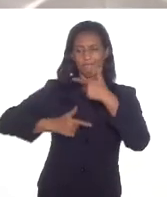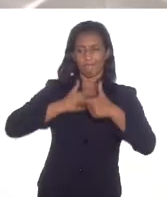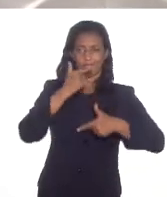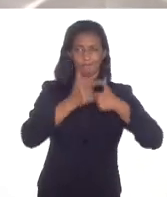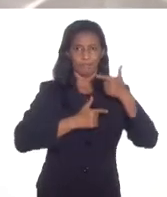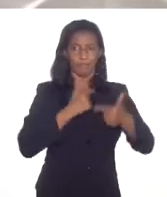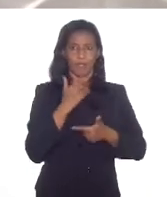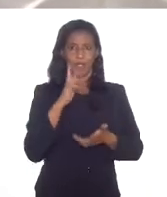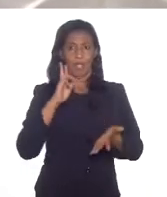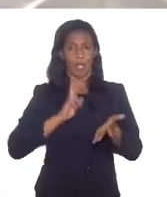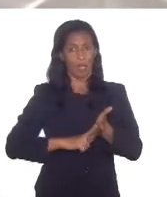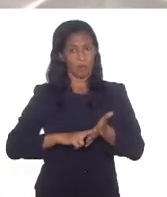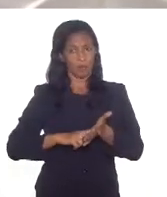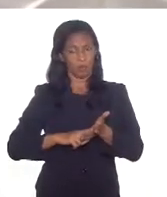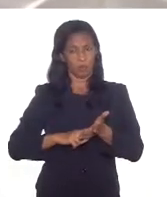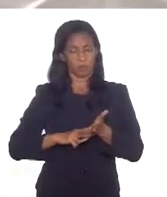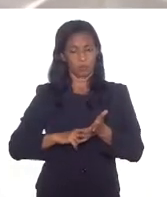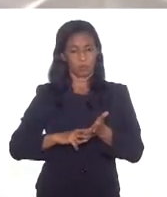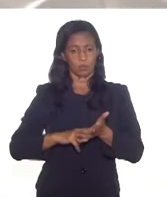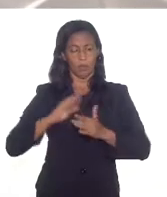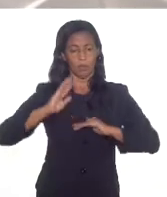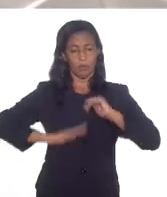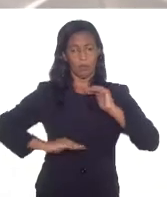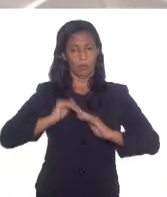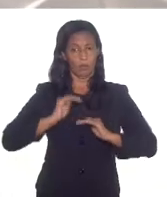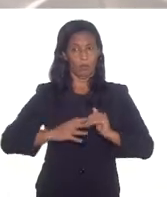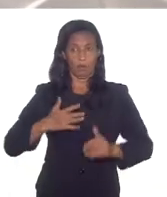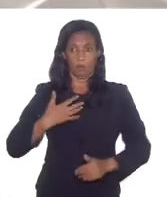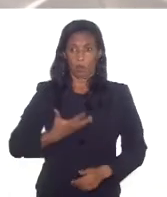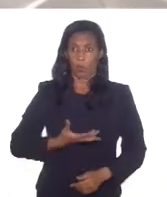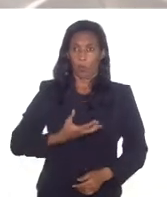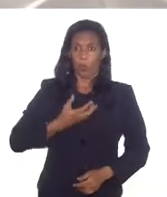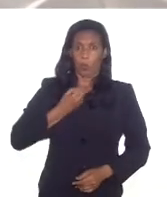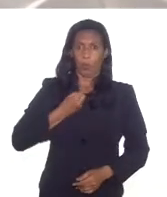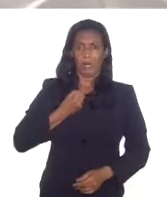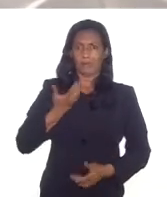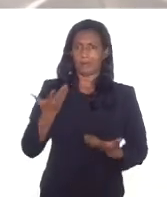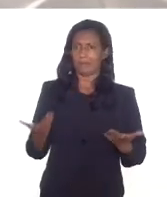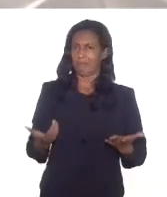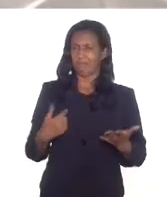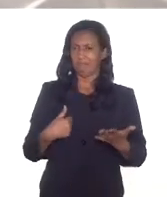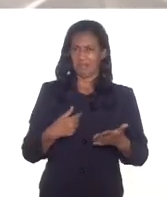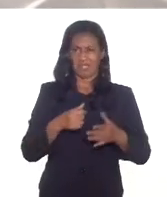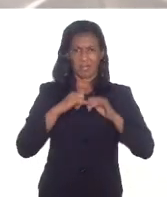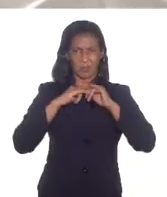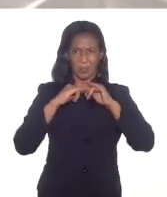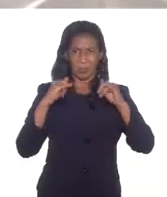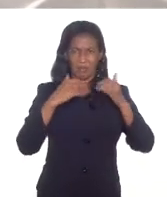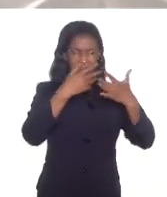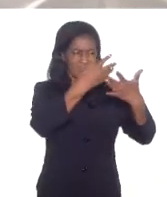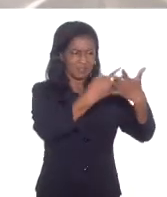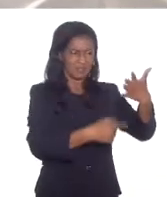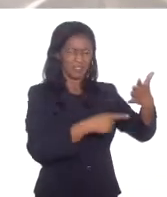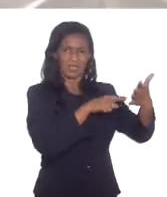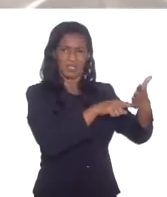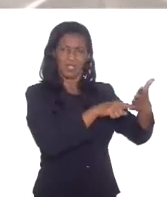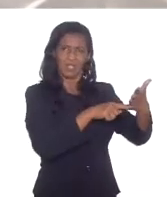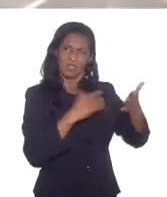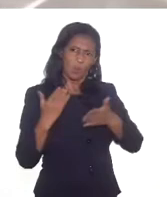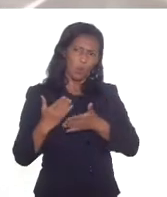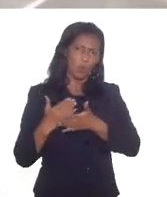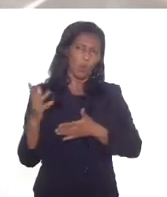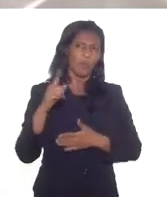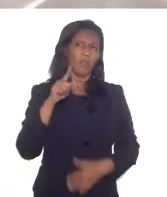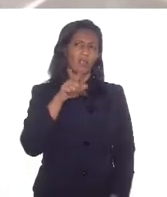em razão de serviço. Então, não me cause espanto que essa postagem tenha início na Zona Oeste,